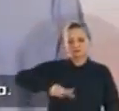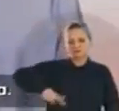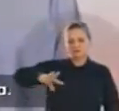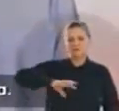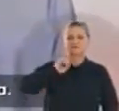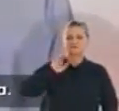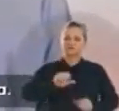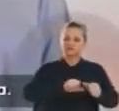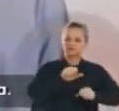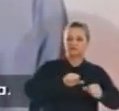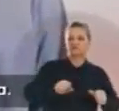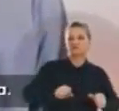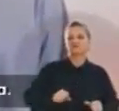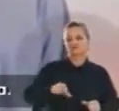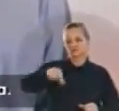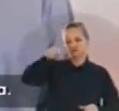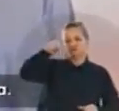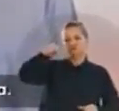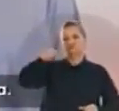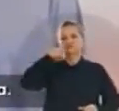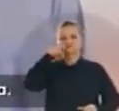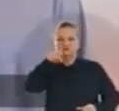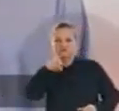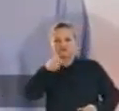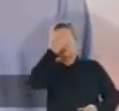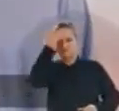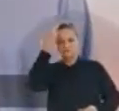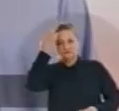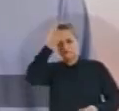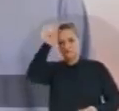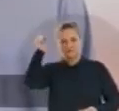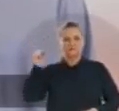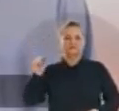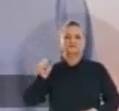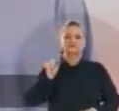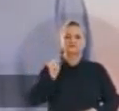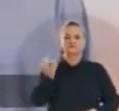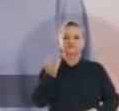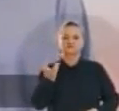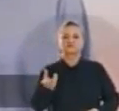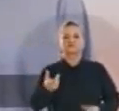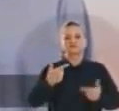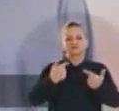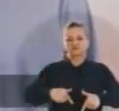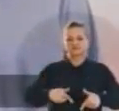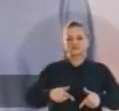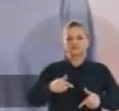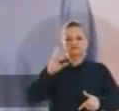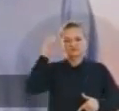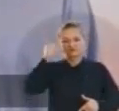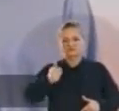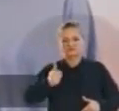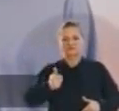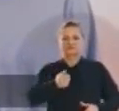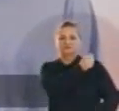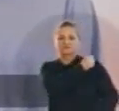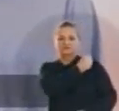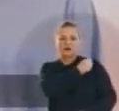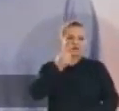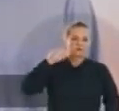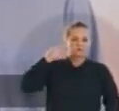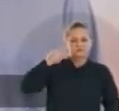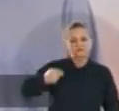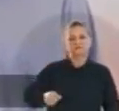Uma sociedade só se transforma através da escolha. E você, cidadão sul-mato-grossense, tem em suas mãos a decisão. Sou Serginho Rigo,